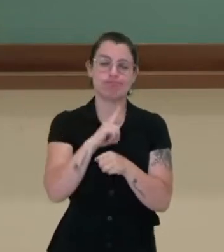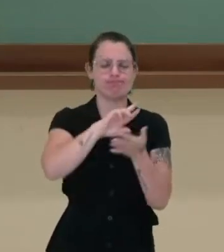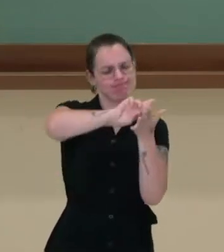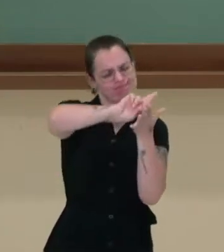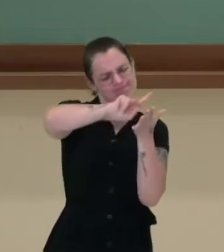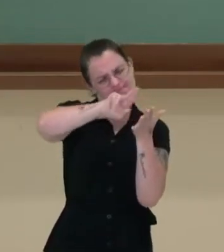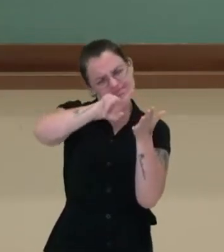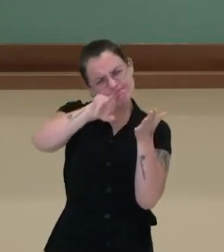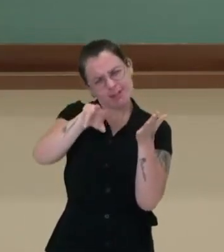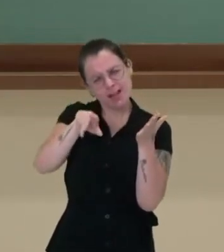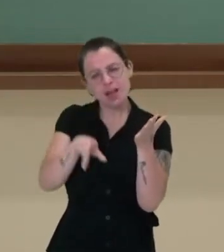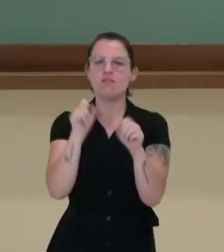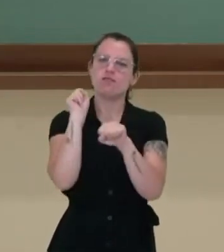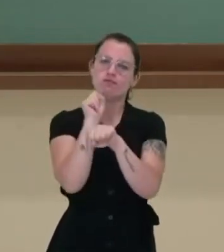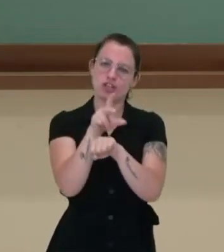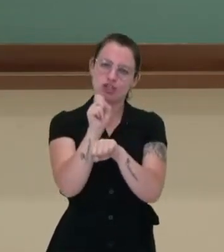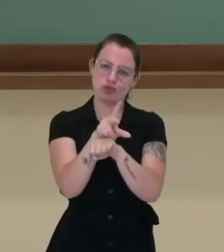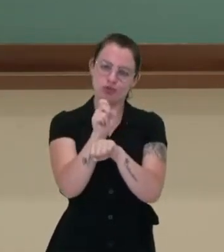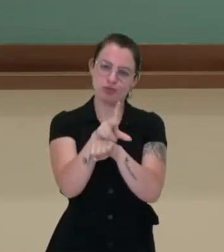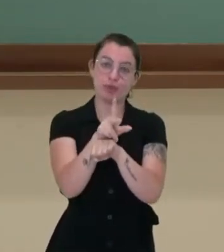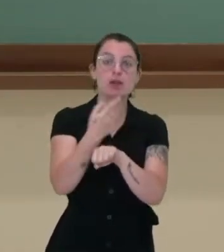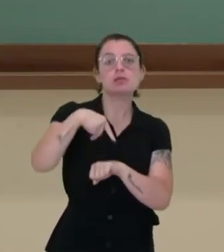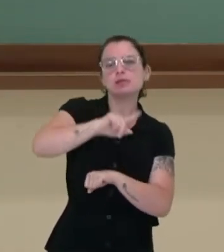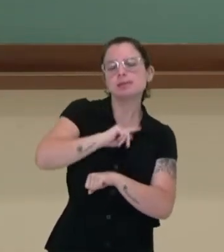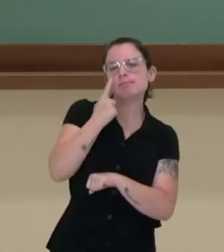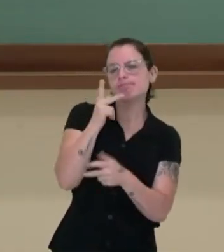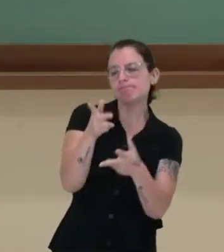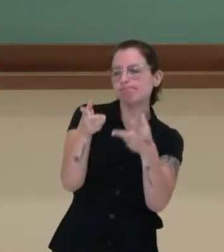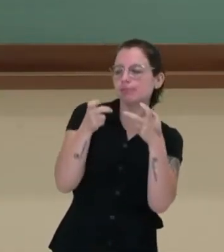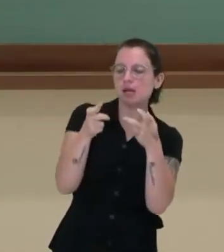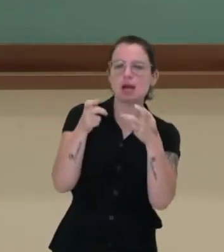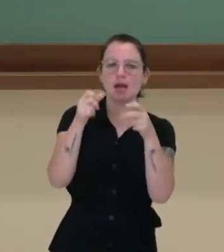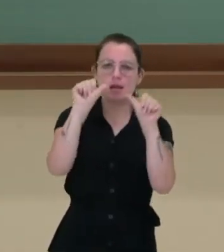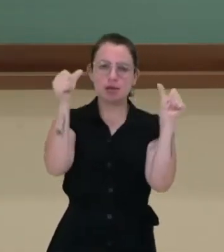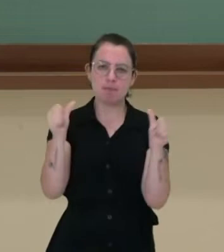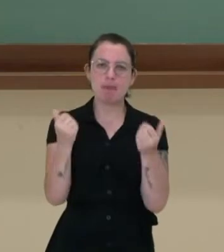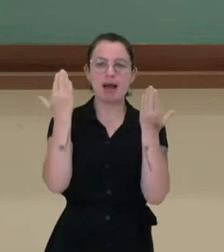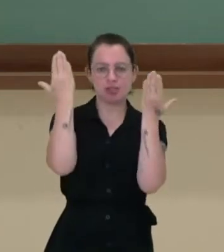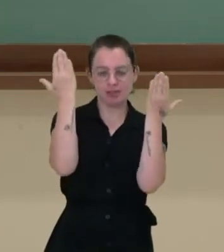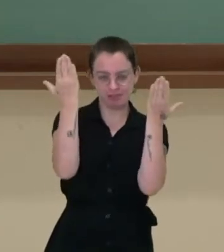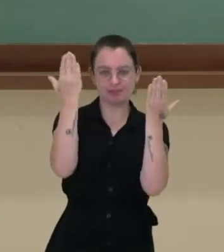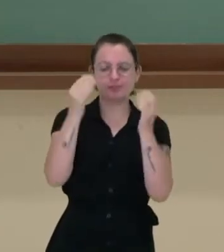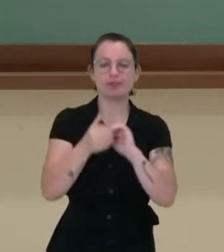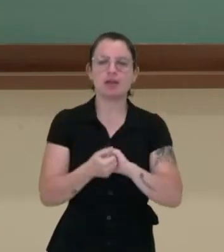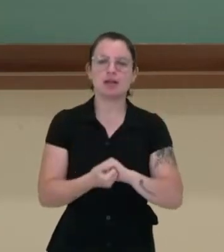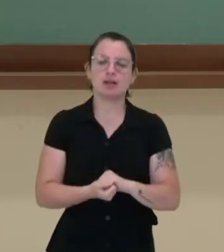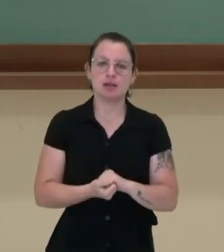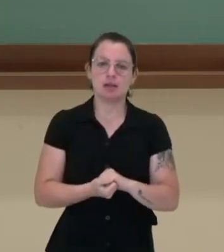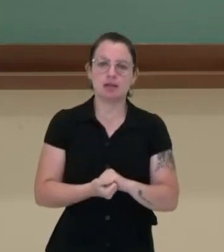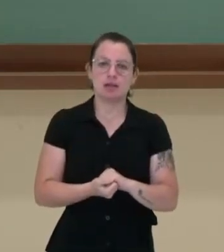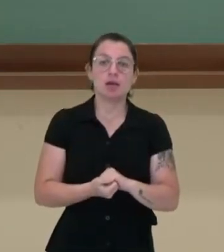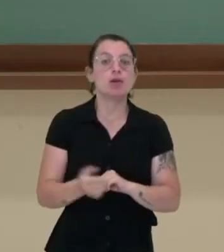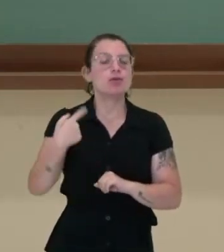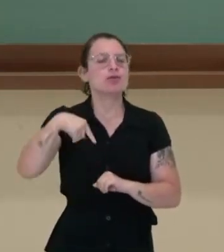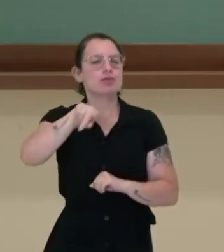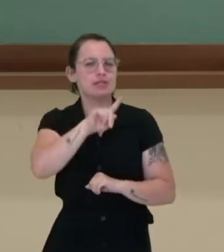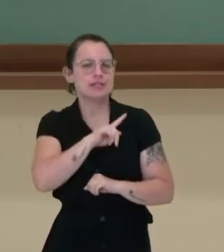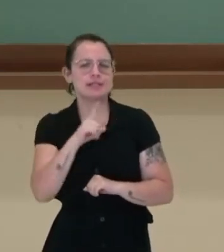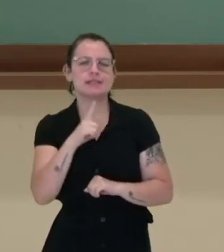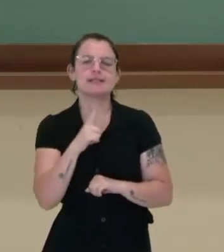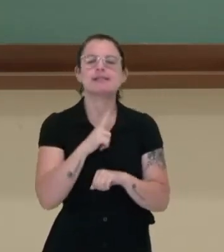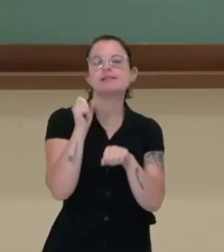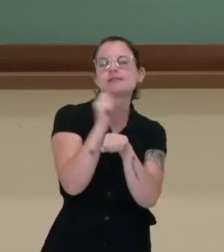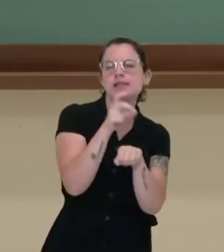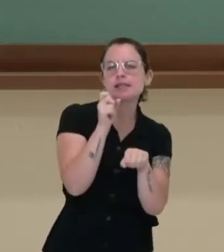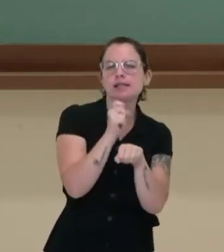diversidade de vírus, como podemos ver aqui na nossa imagem. Então, temos o vírus da AIDS, da